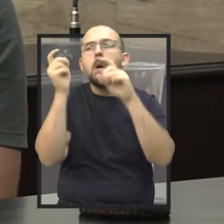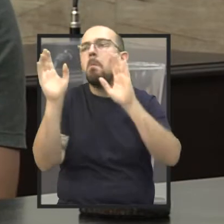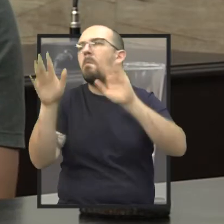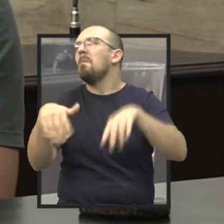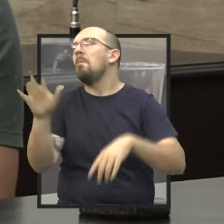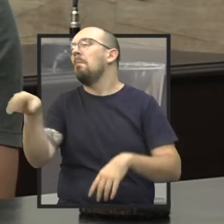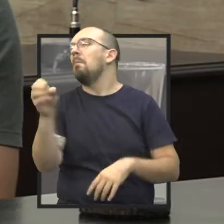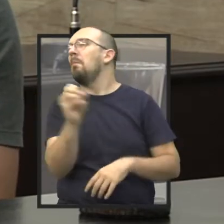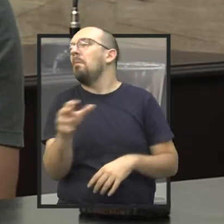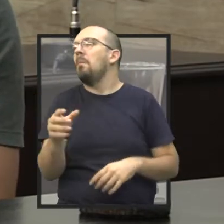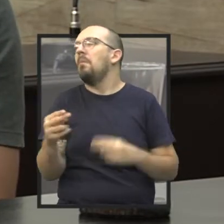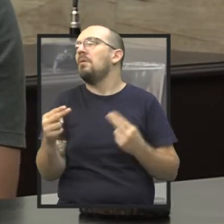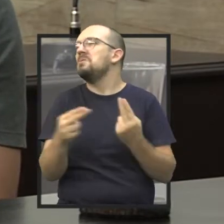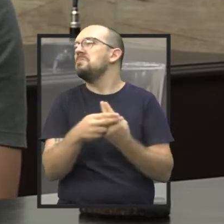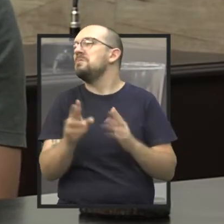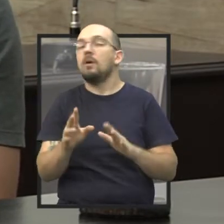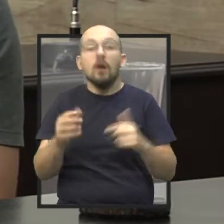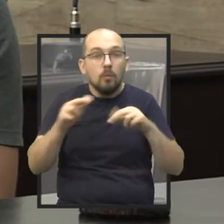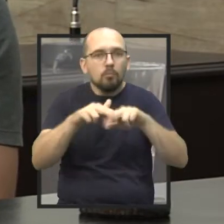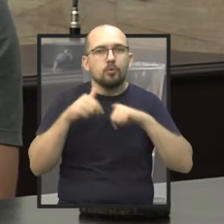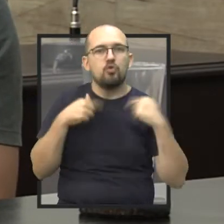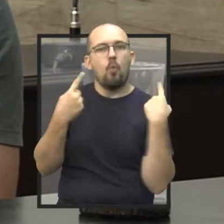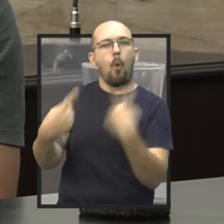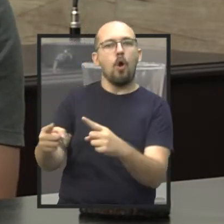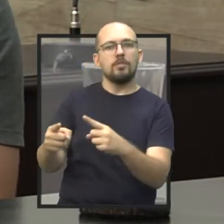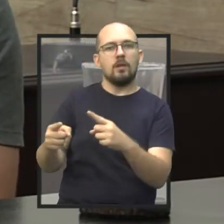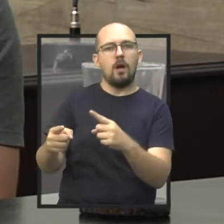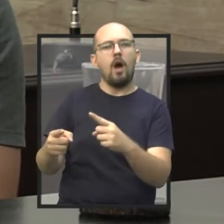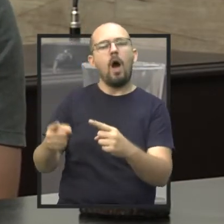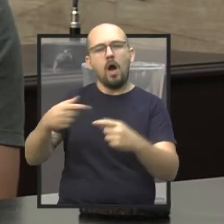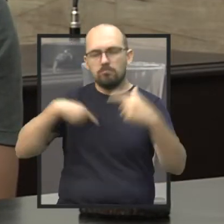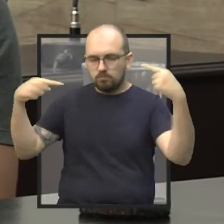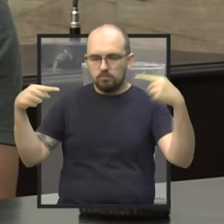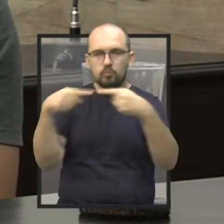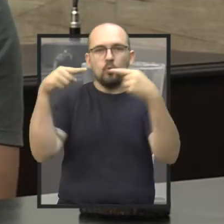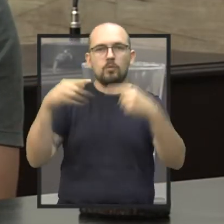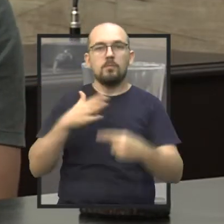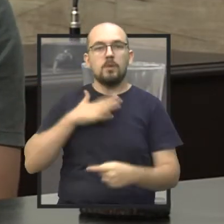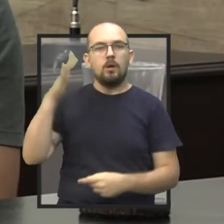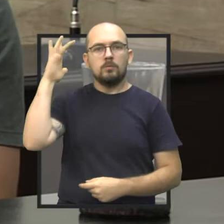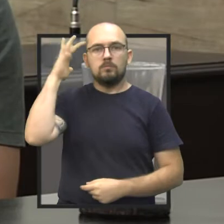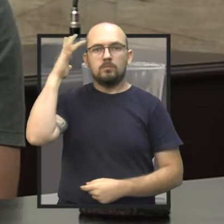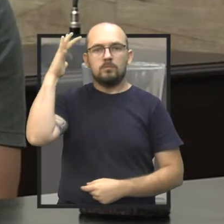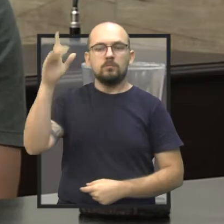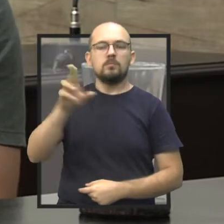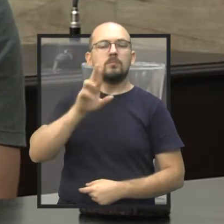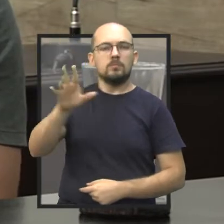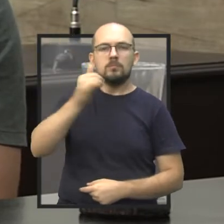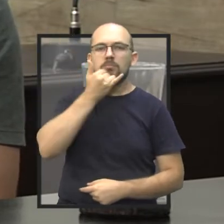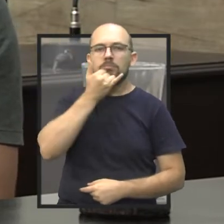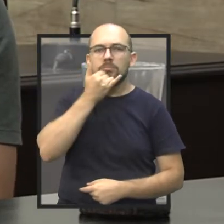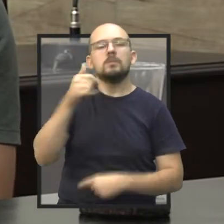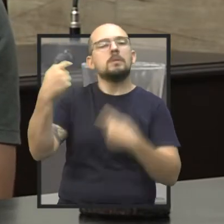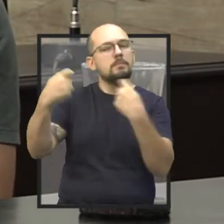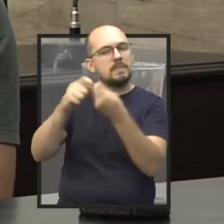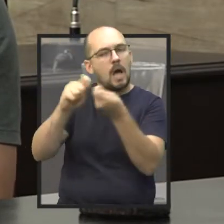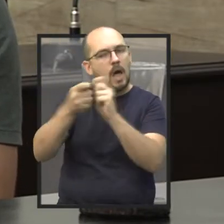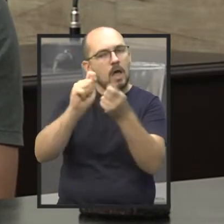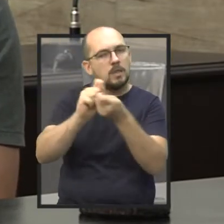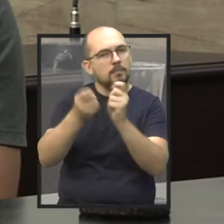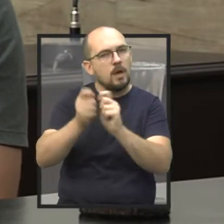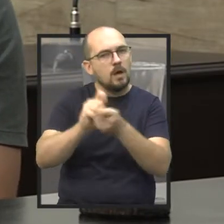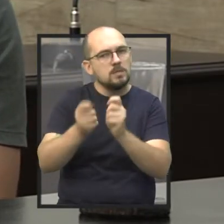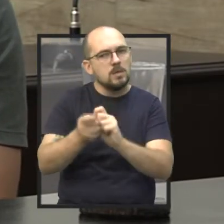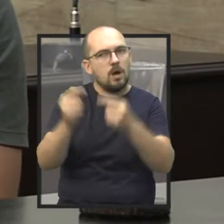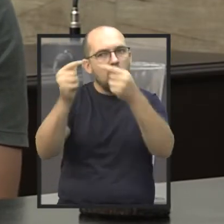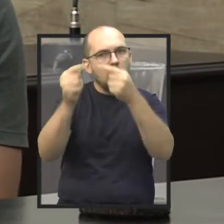beneficiários no sistema. Então, por isso, meu voto foi contrário, com bastante coerência, de que é possível fazer as devidas adequações. A